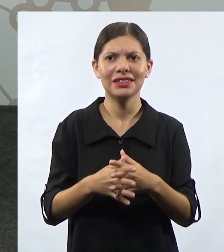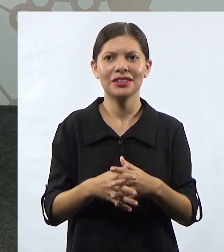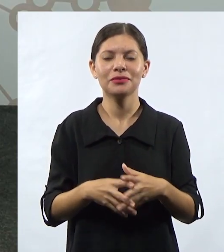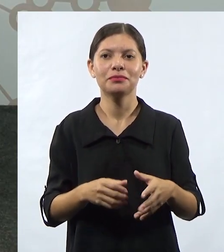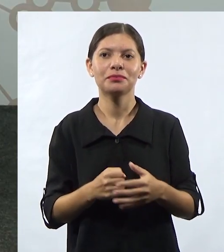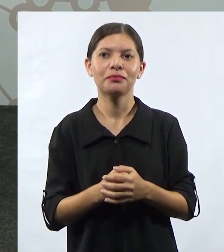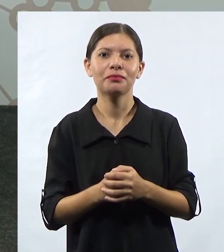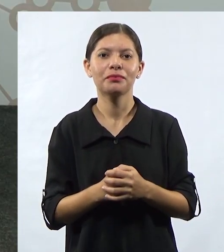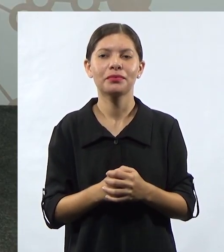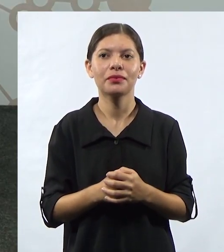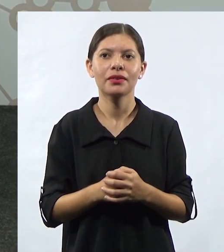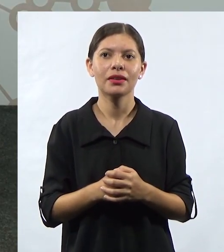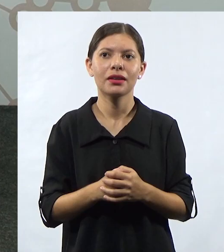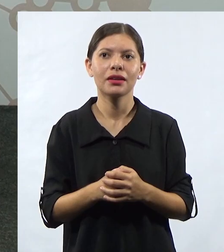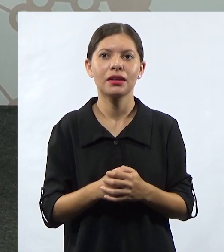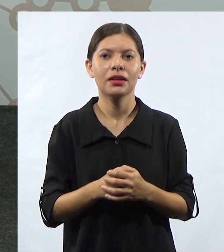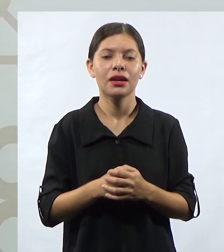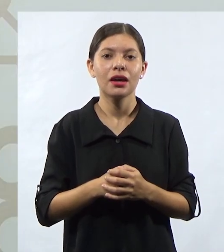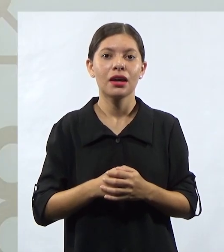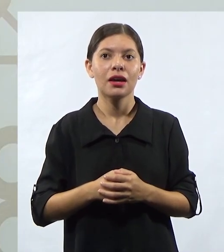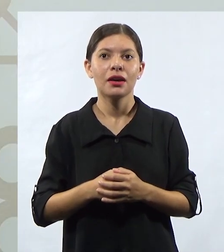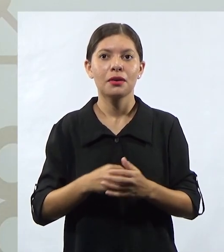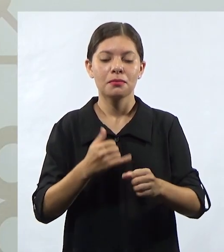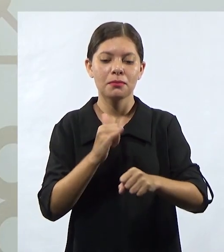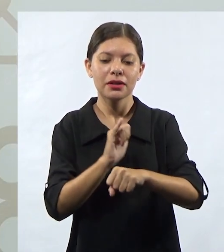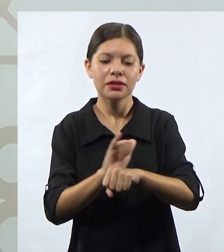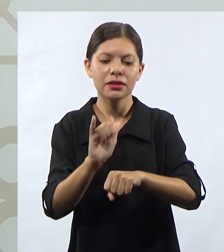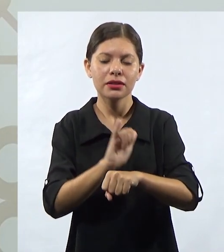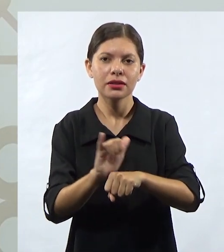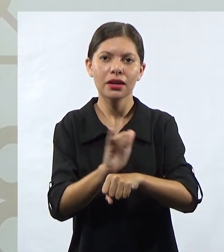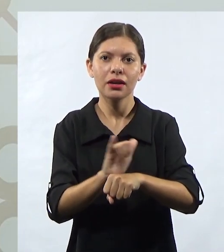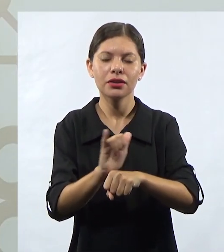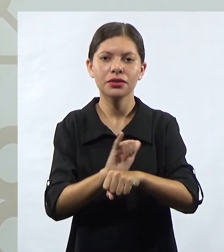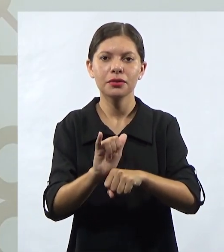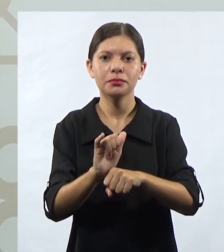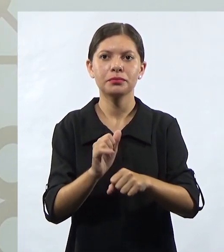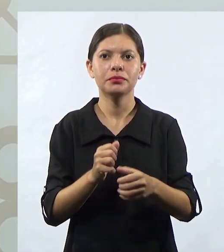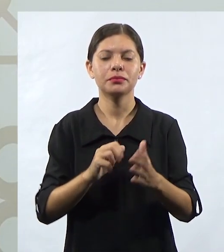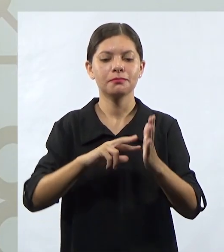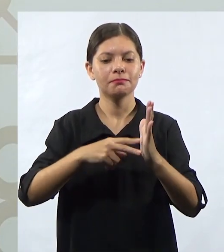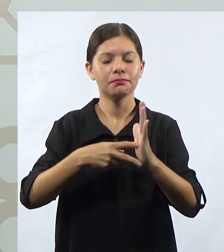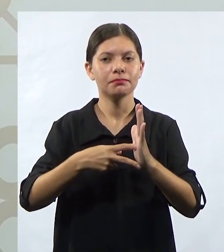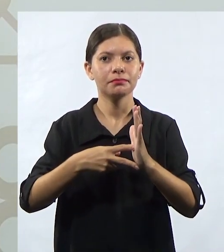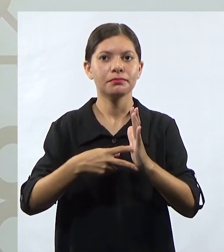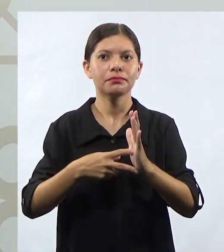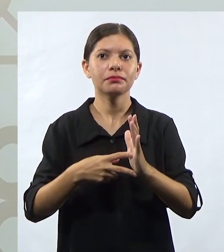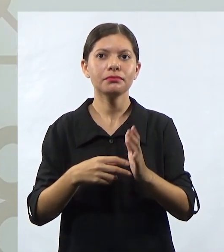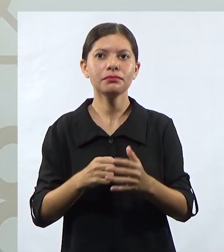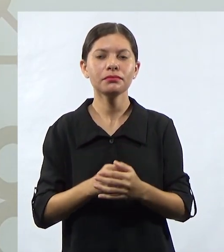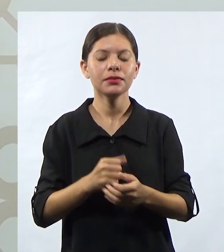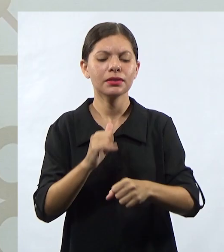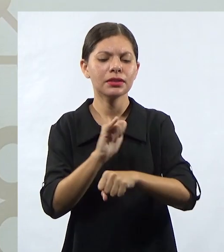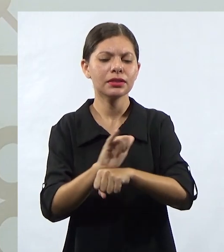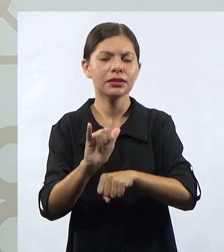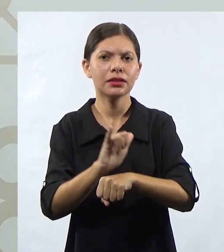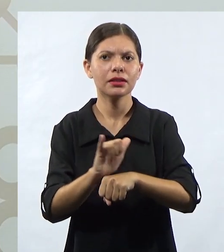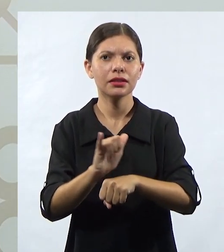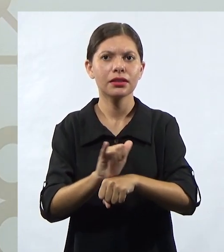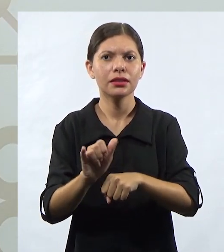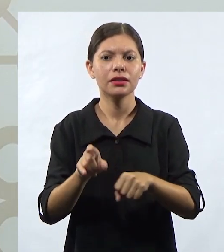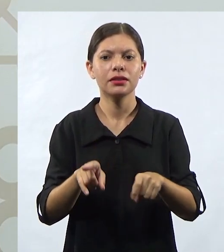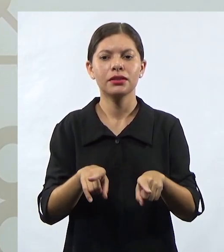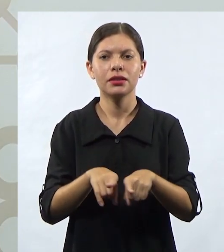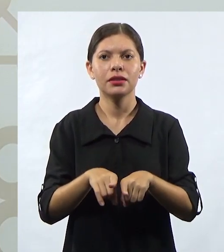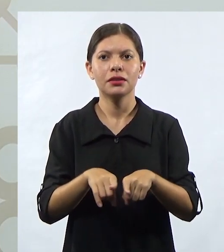Não, a linha do tempo é um recurso, uma estratégia. A gente pode chamar de estratégia, a gente pode chamar